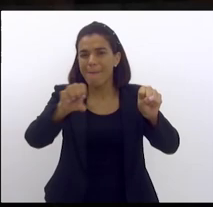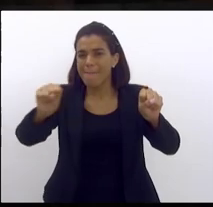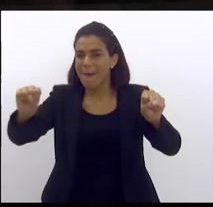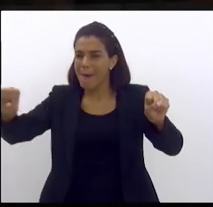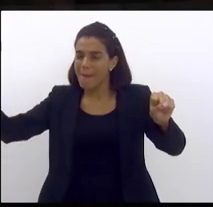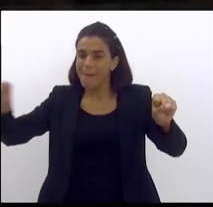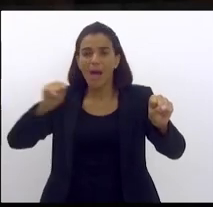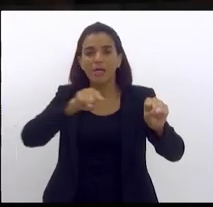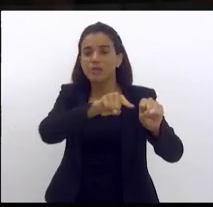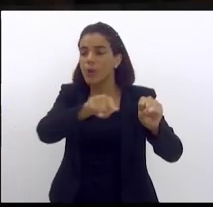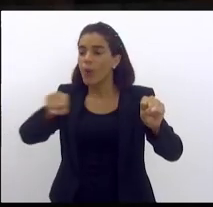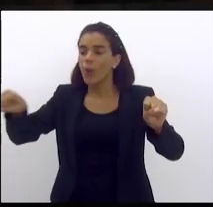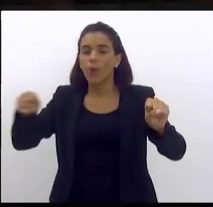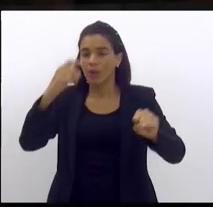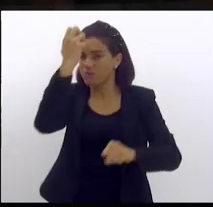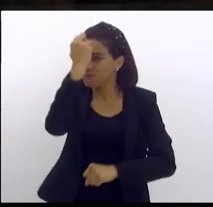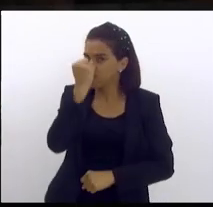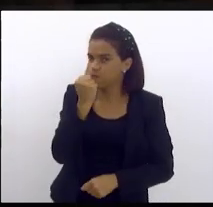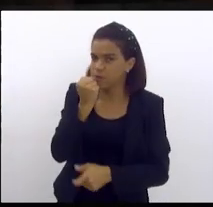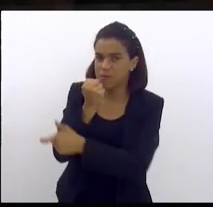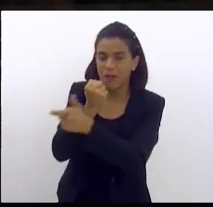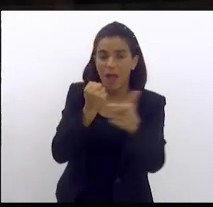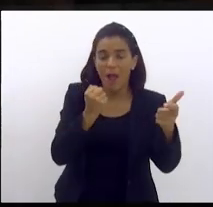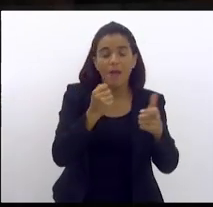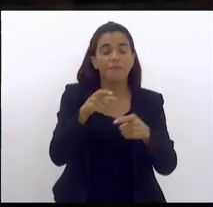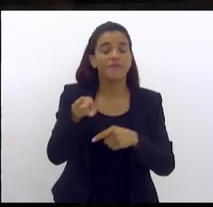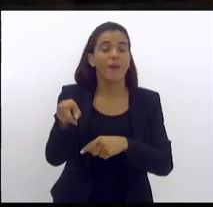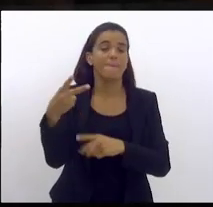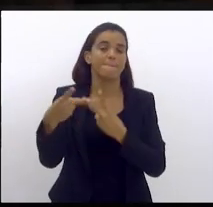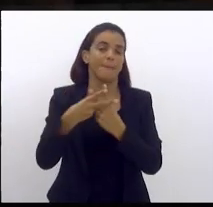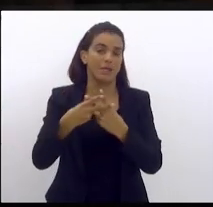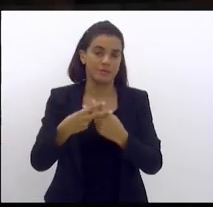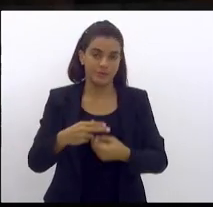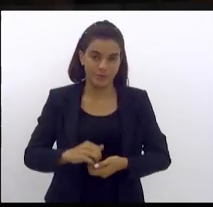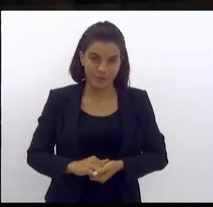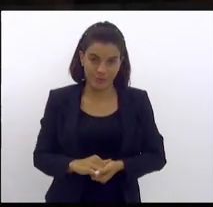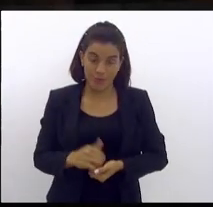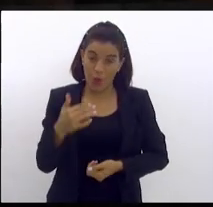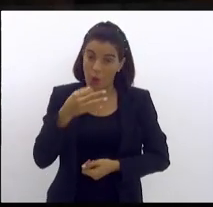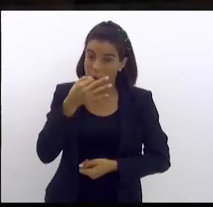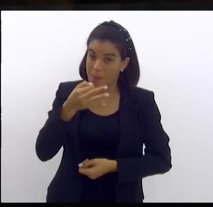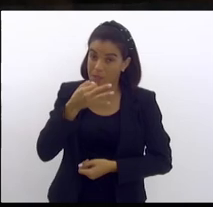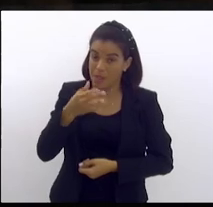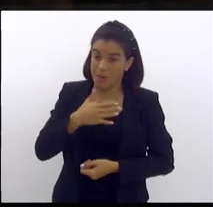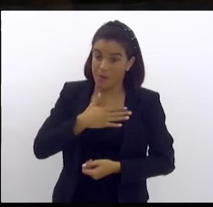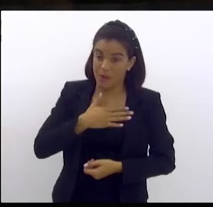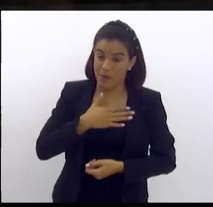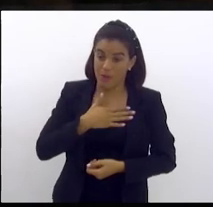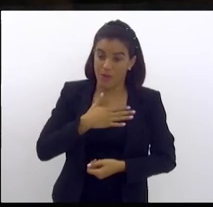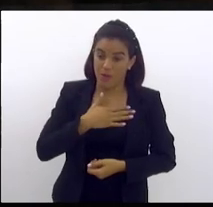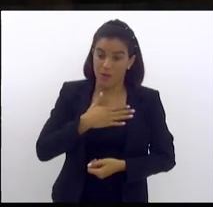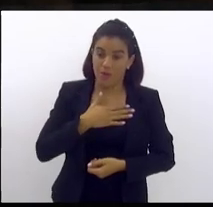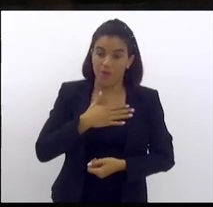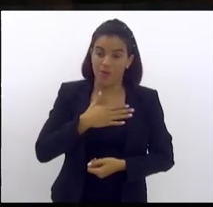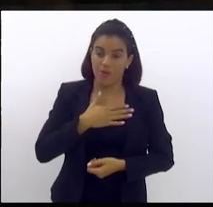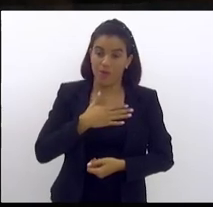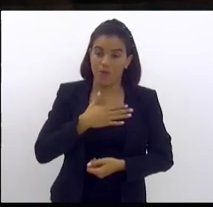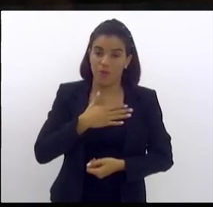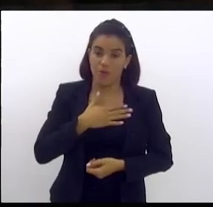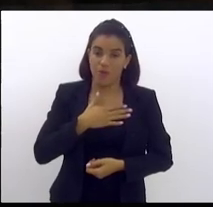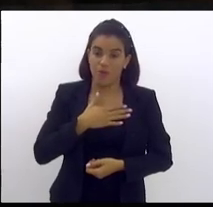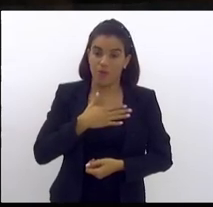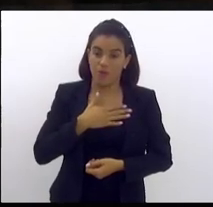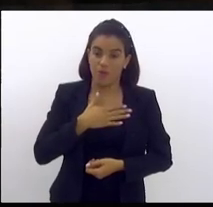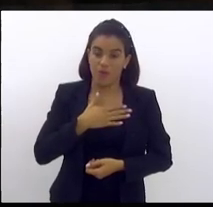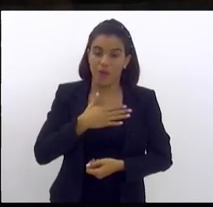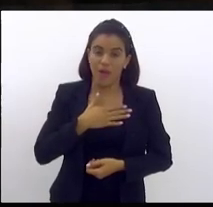eu particularmente senhor presidente eu É opinião minha eu acho que os terroristas vão matar os reféns